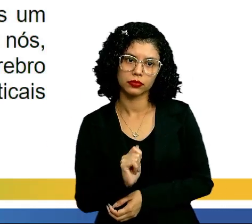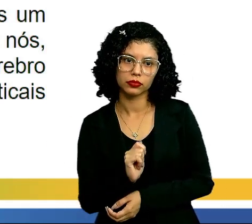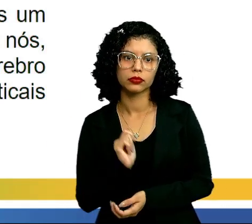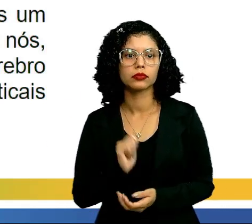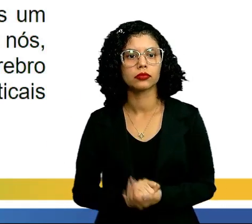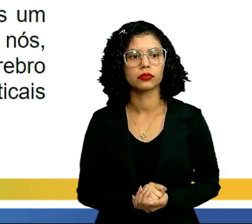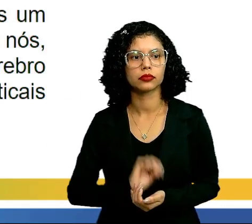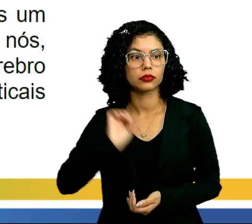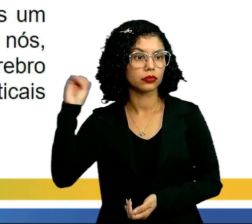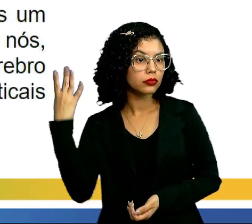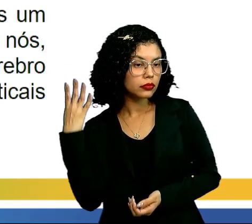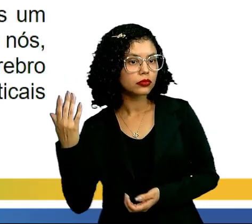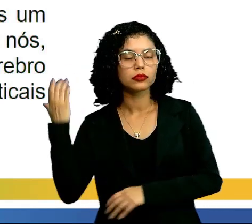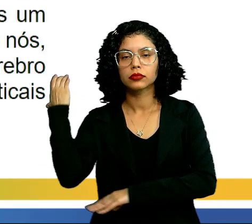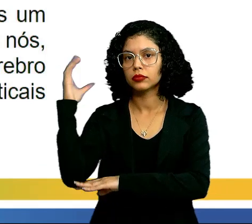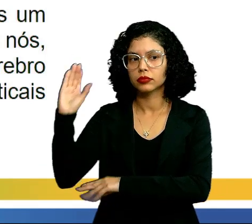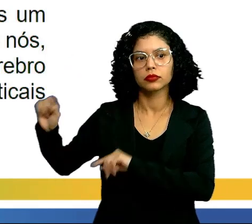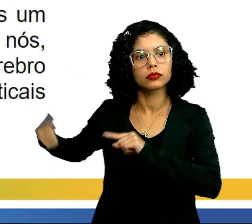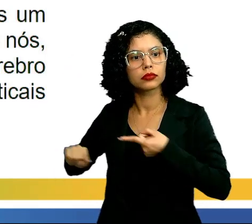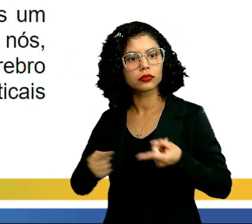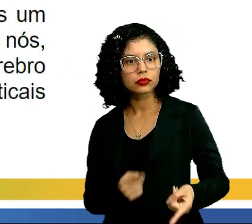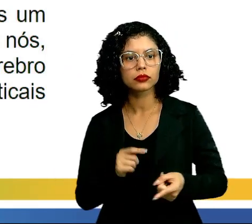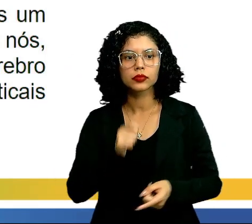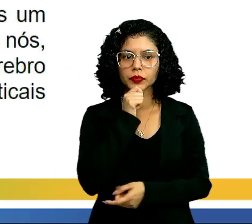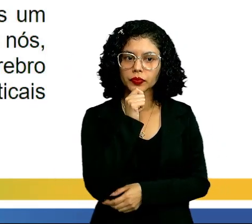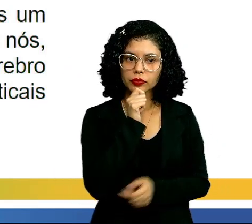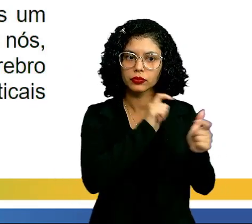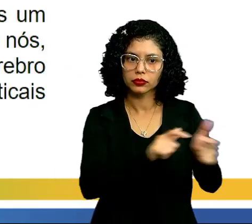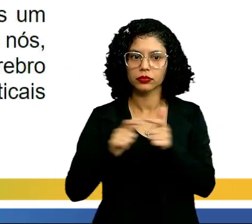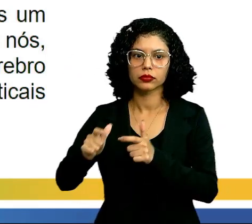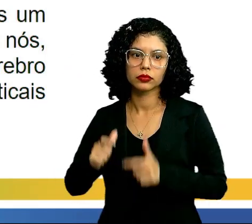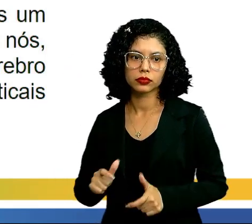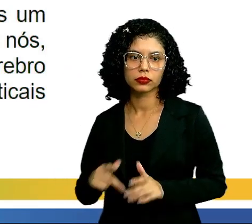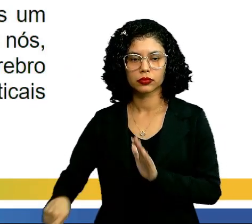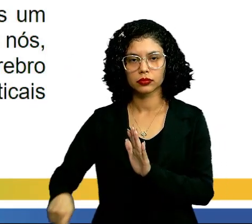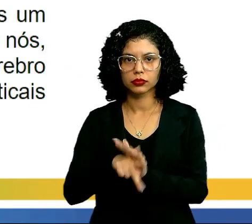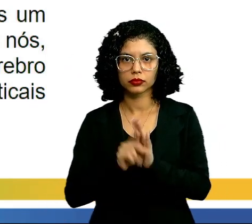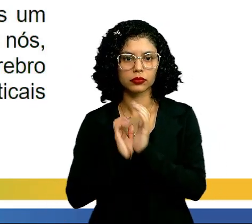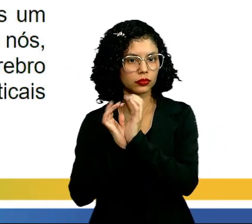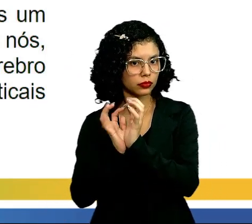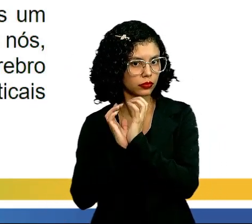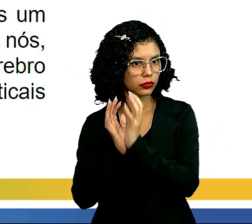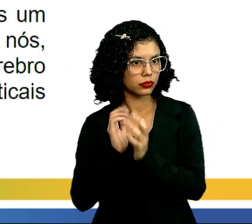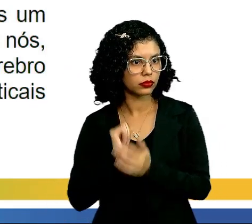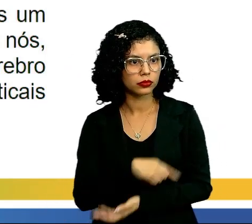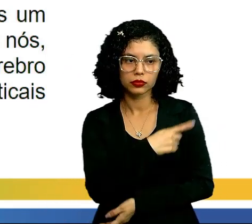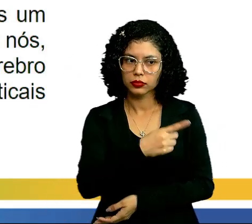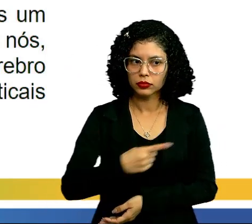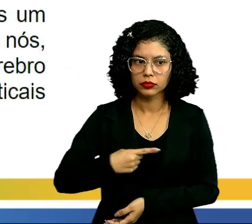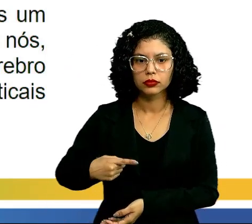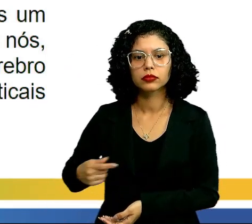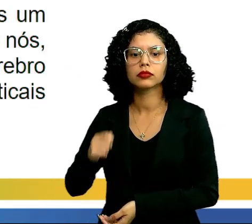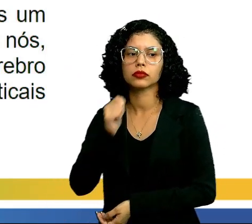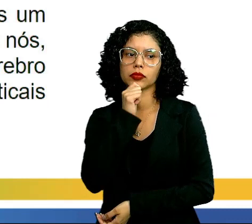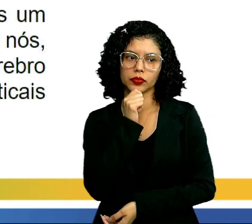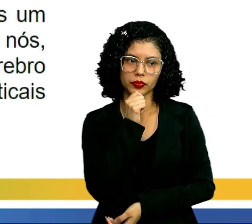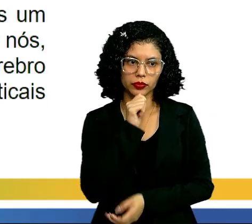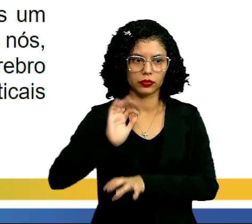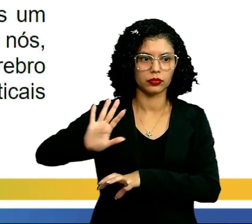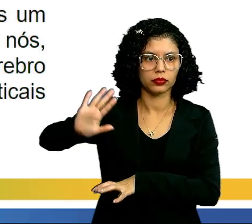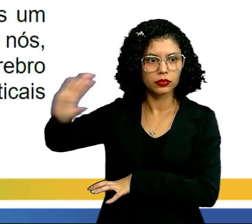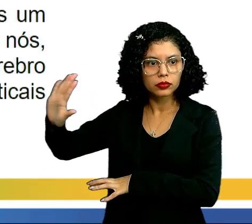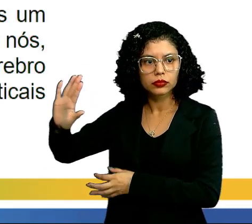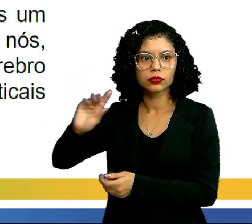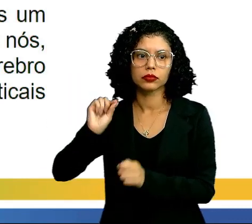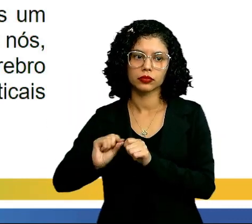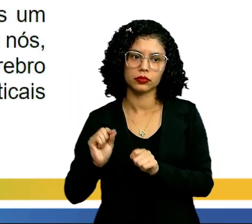chão, acontecendo de o cientista provocar um dano em um local específico no cérebro. O